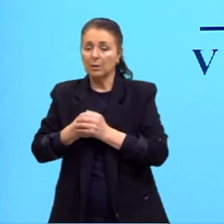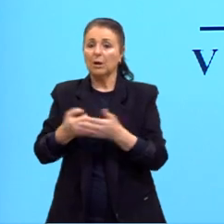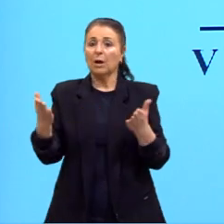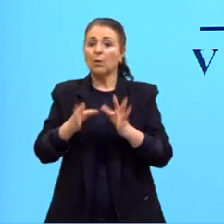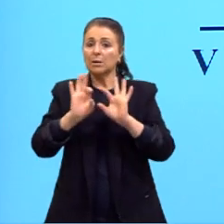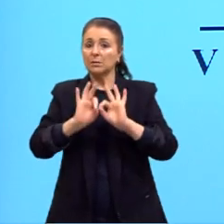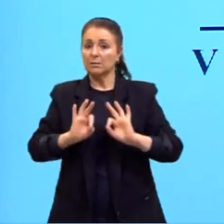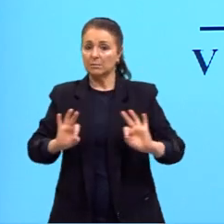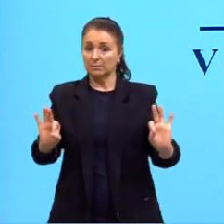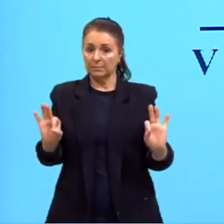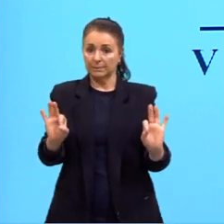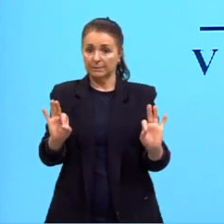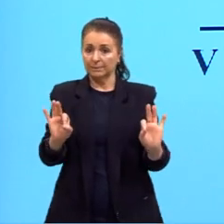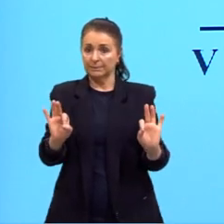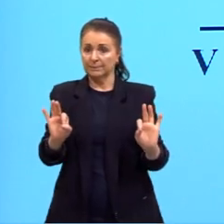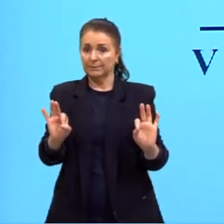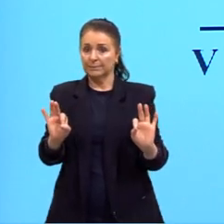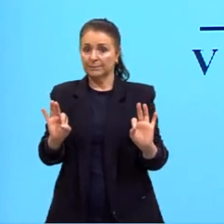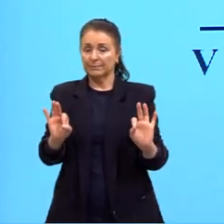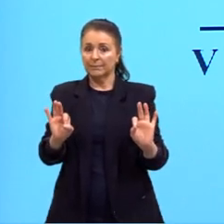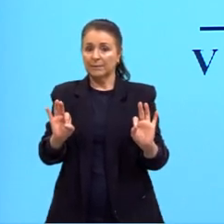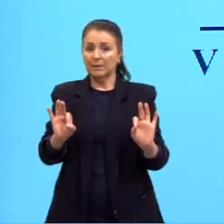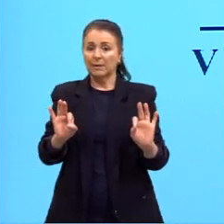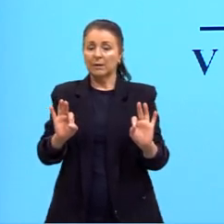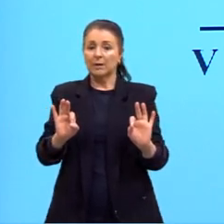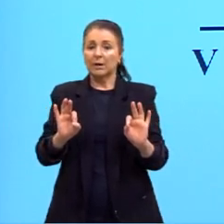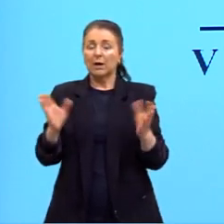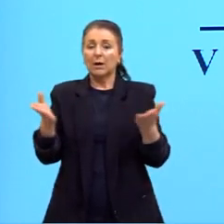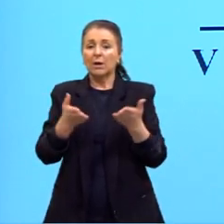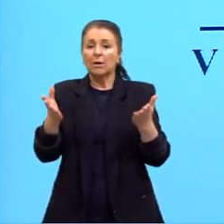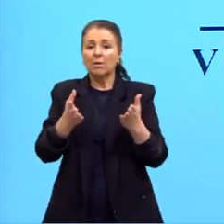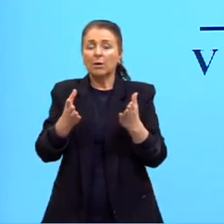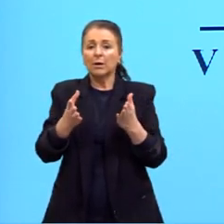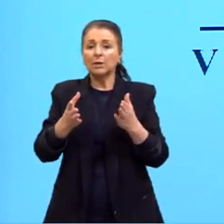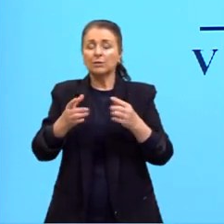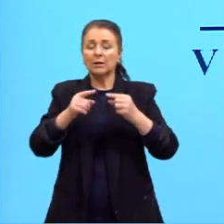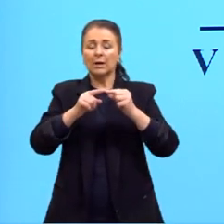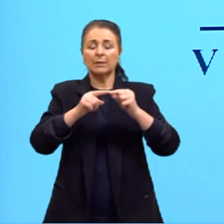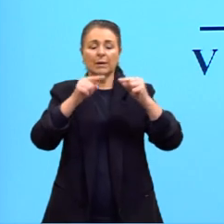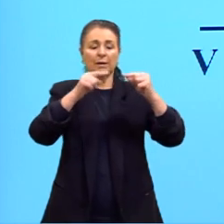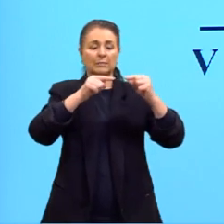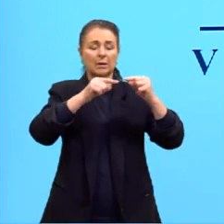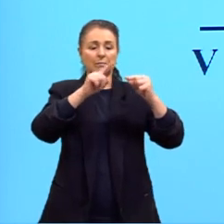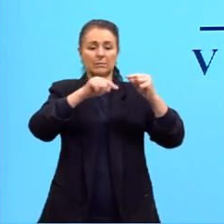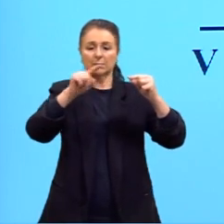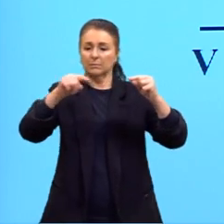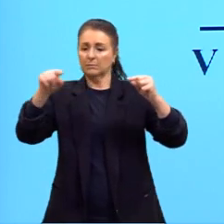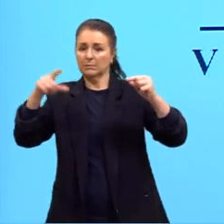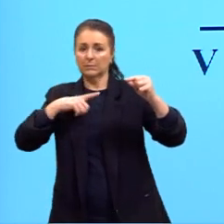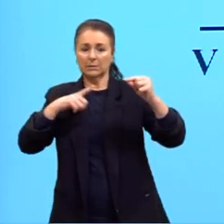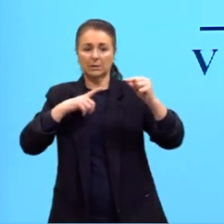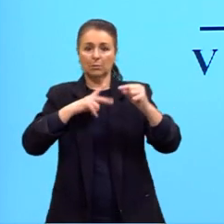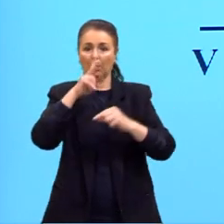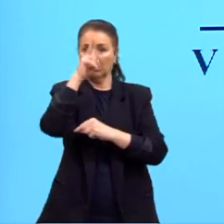agora a gente sempre ficou né bom em cima de cada resistor a gente vai ter o que uma atenção sendo